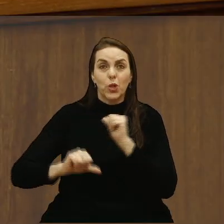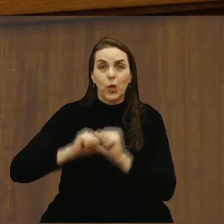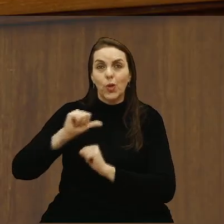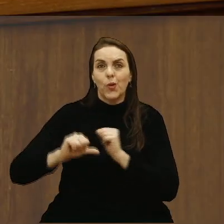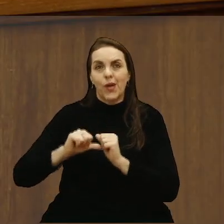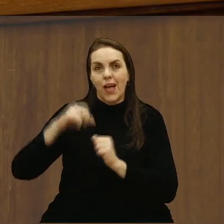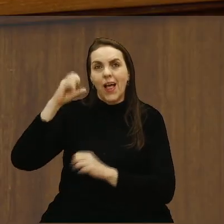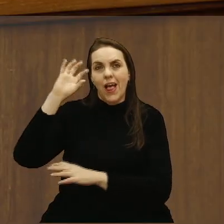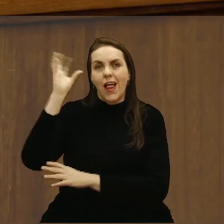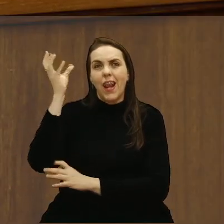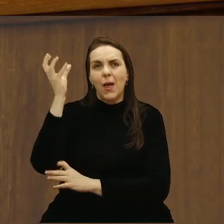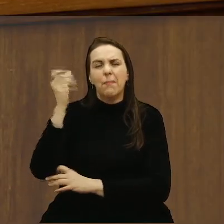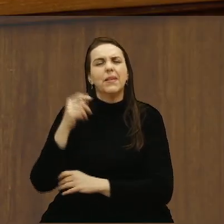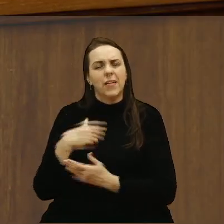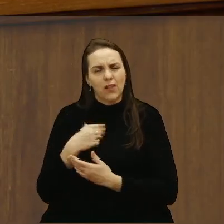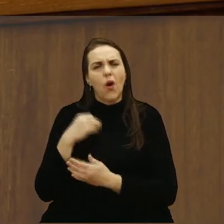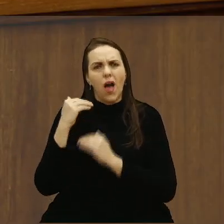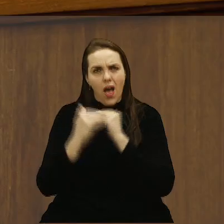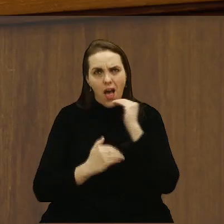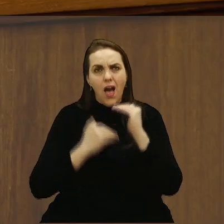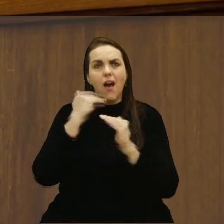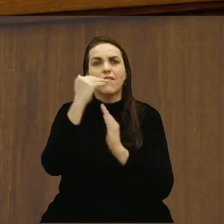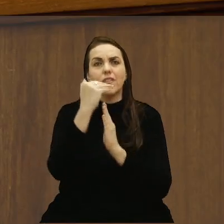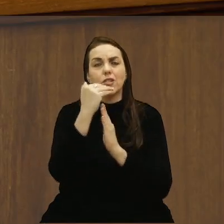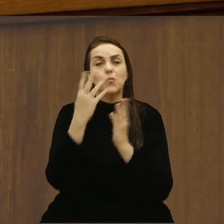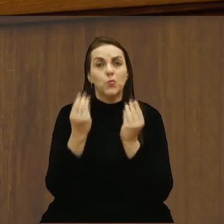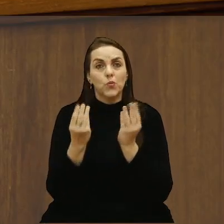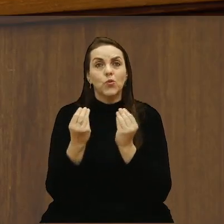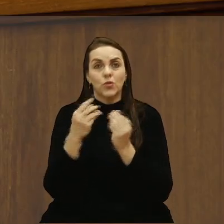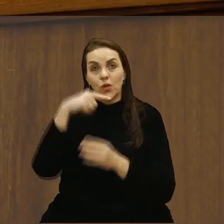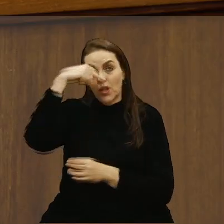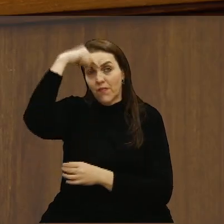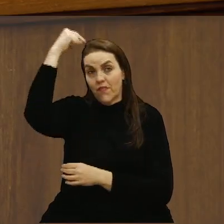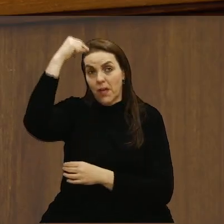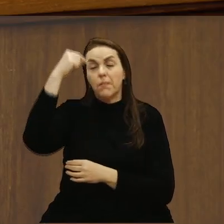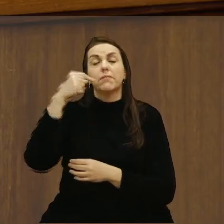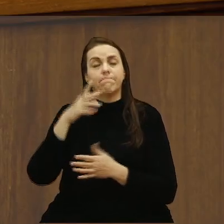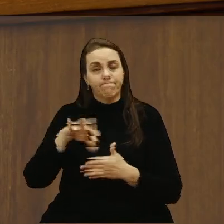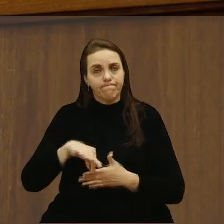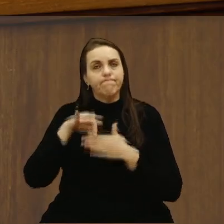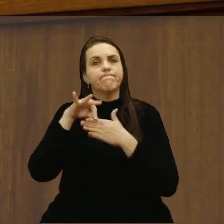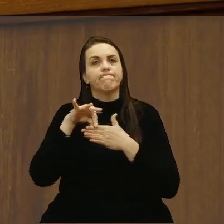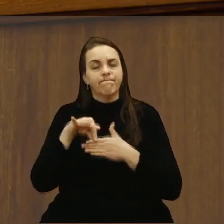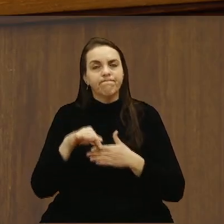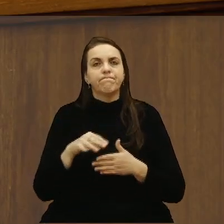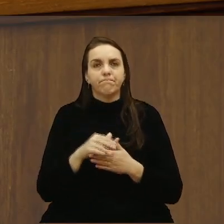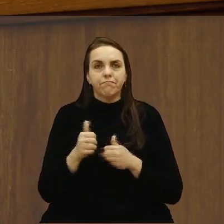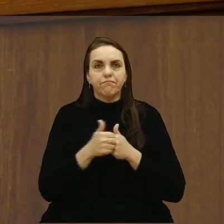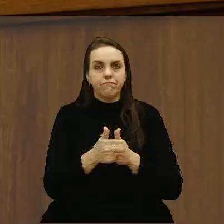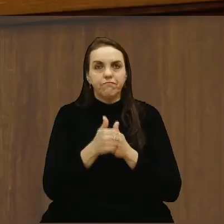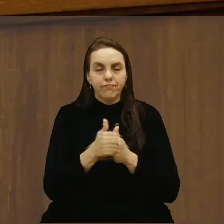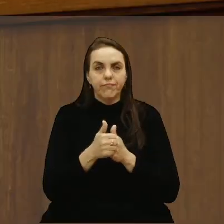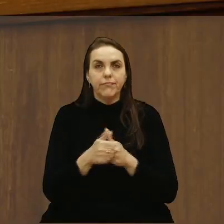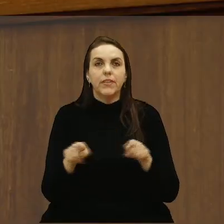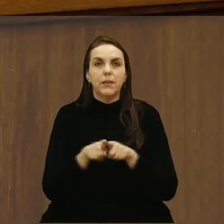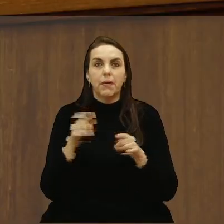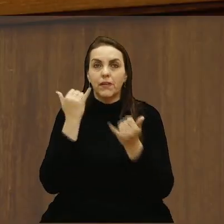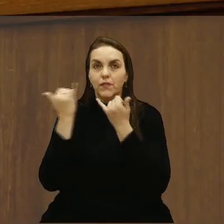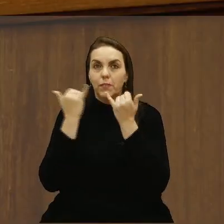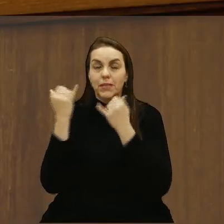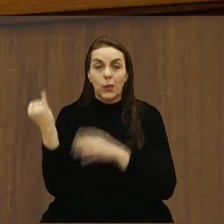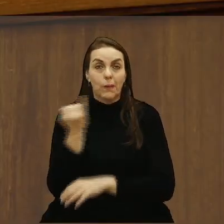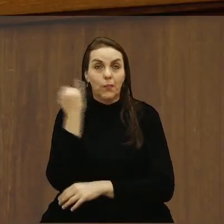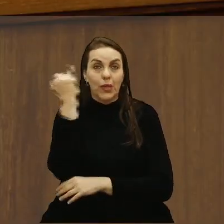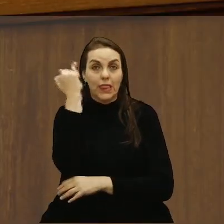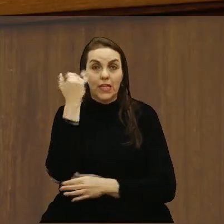município. Então, tem avançado muito e o Rodrigo Weber está à frente. Inclusive, uma informação importante que o secretário nos trouxe no início dessa